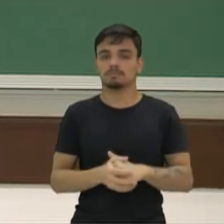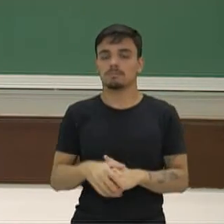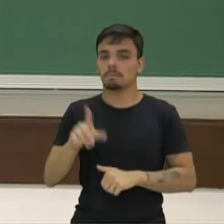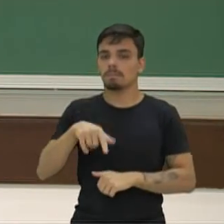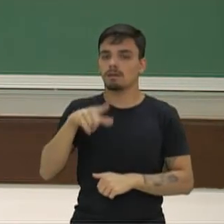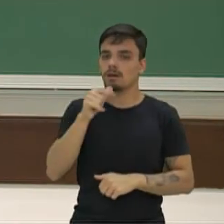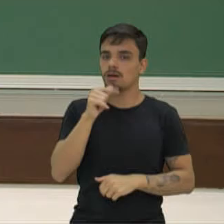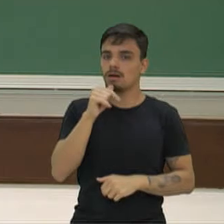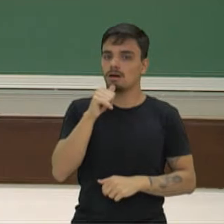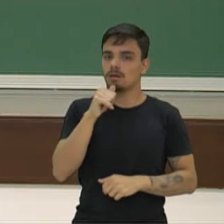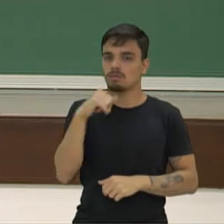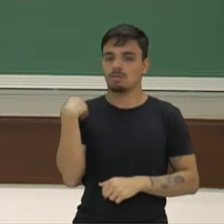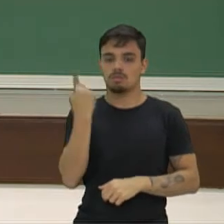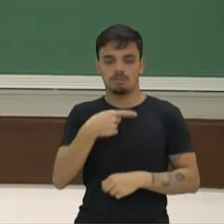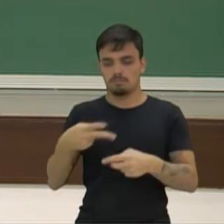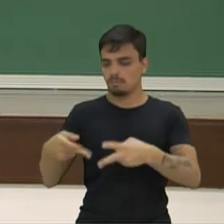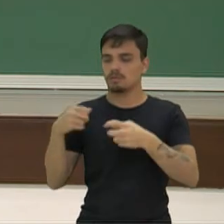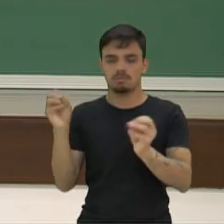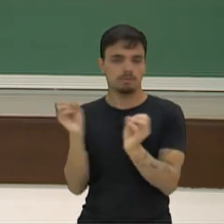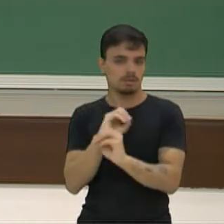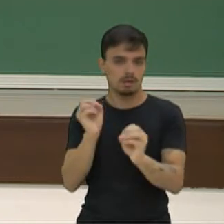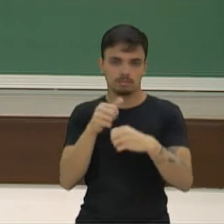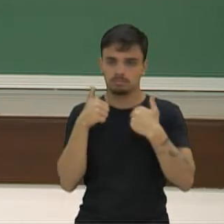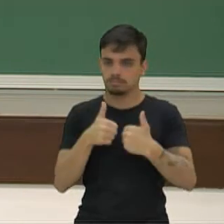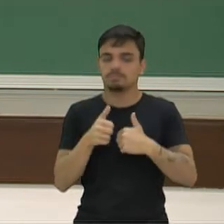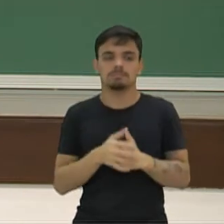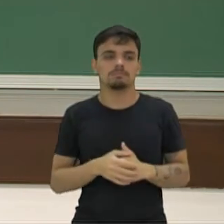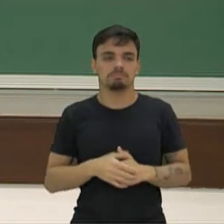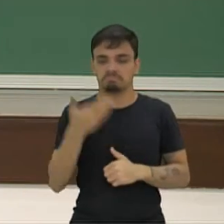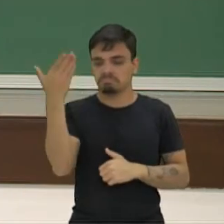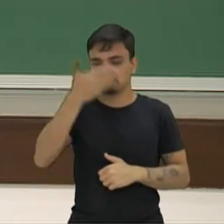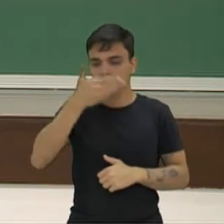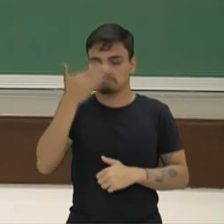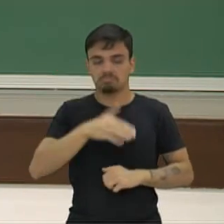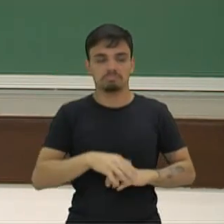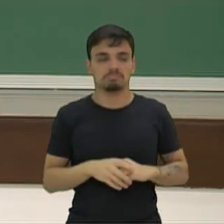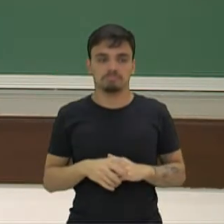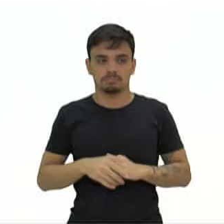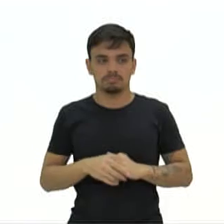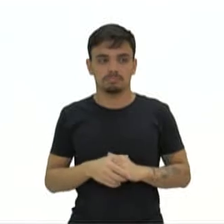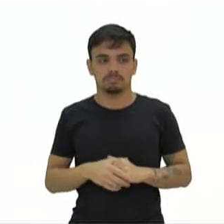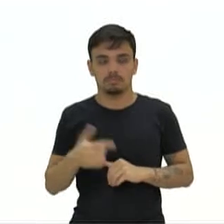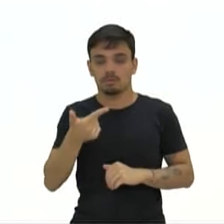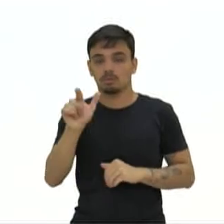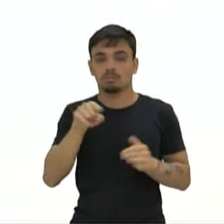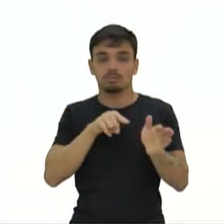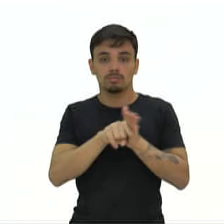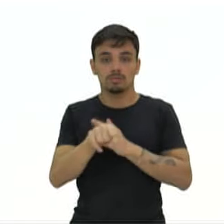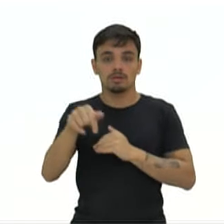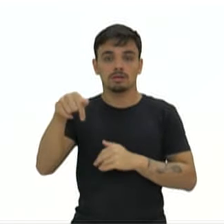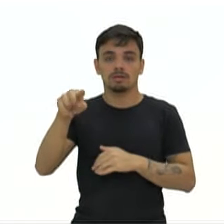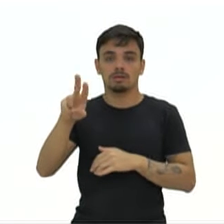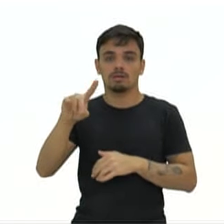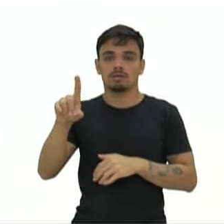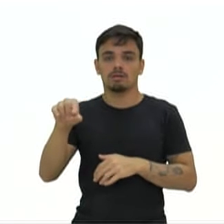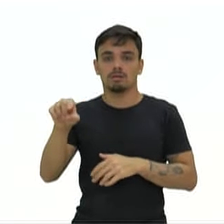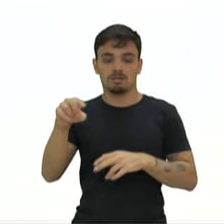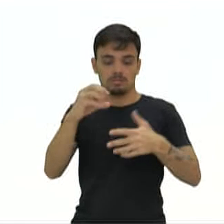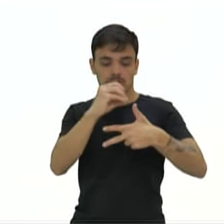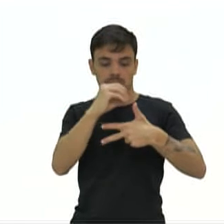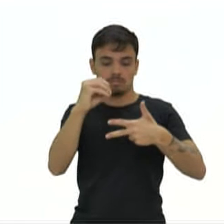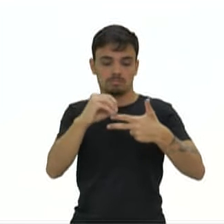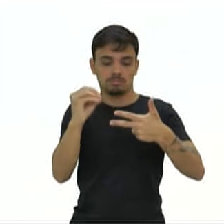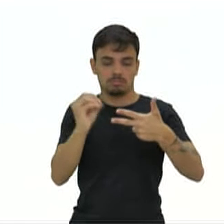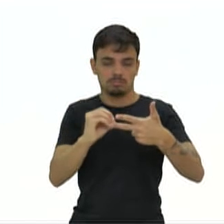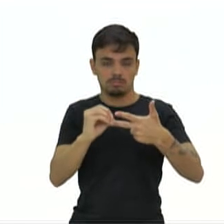que a gente não vê. Mais um quiz para você pensar. E puxando para aquela história do Enem, olha